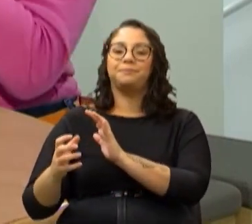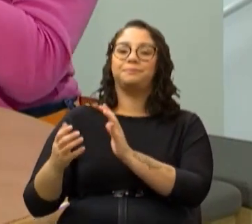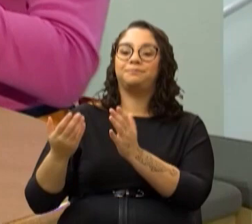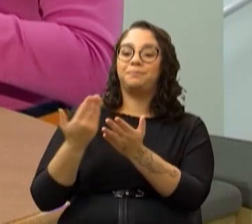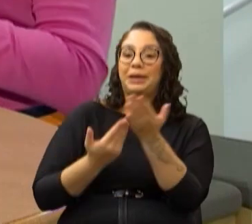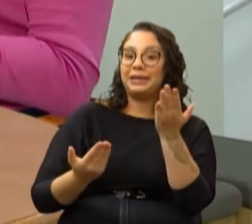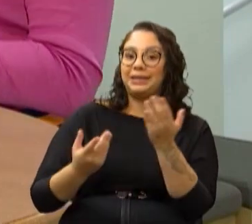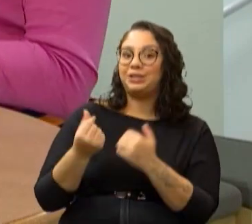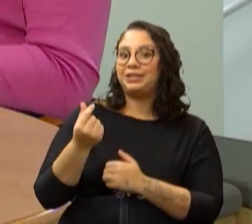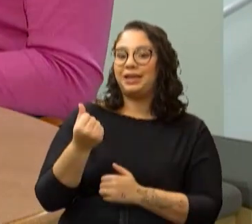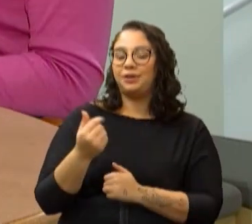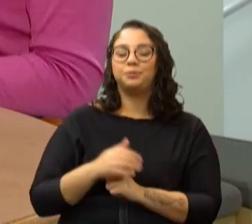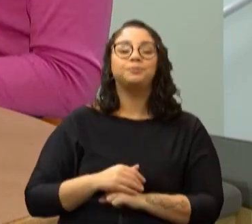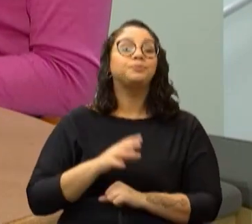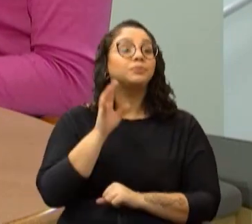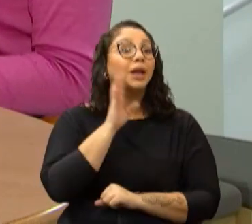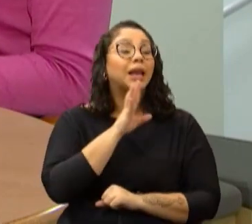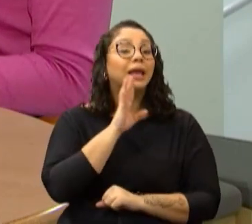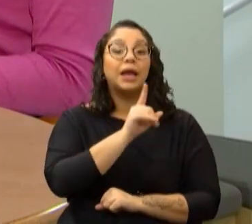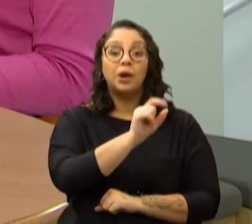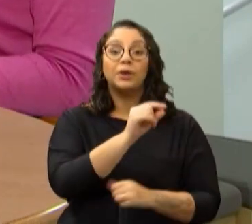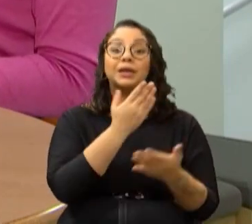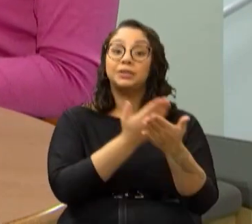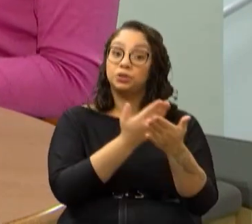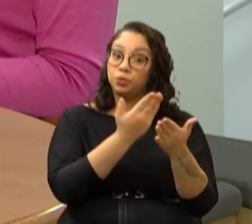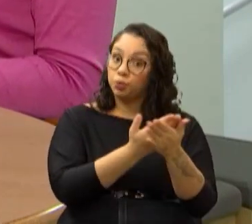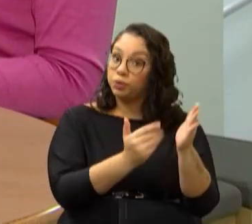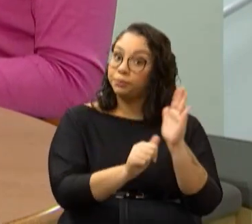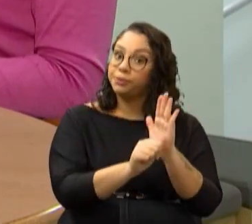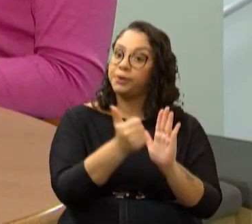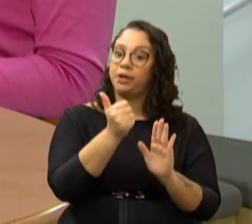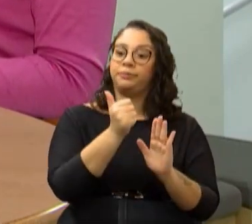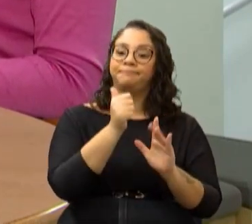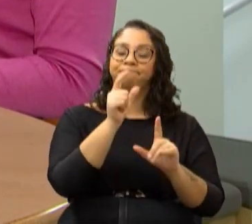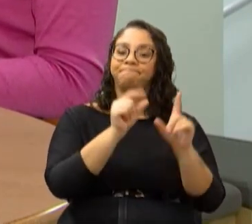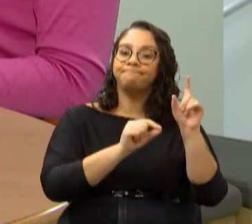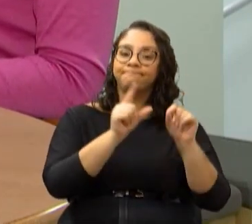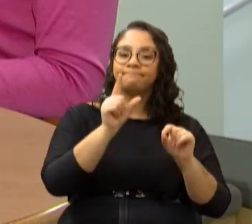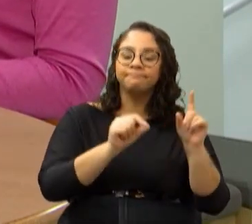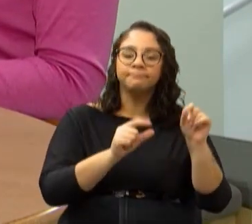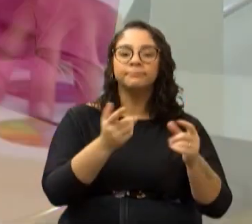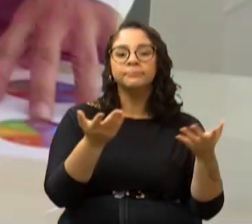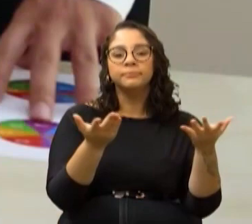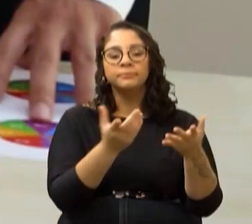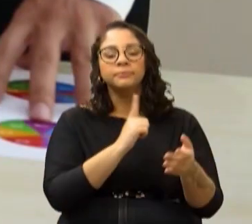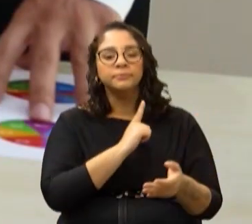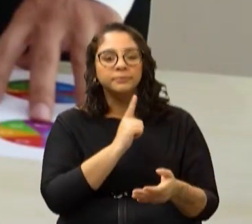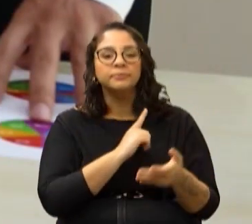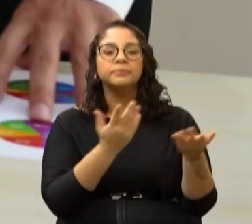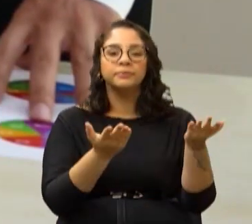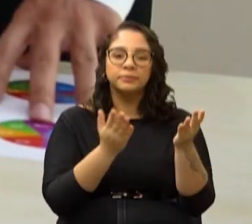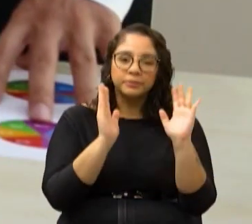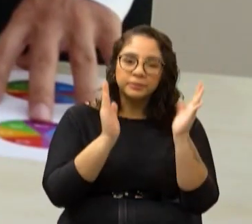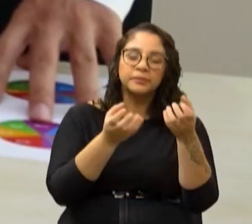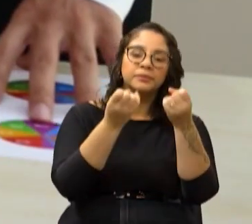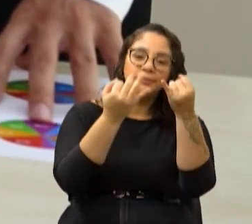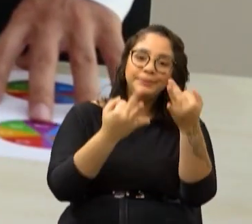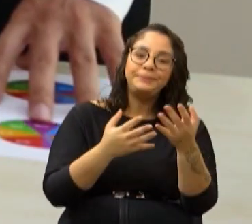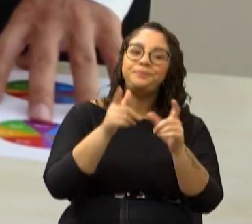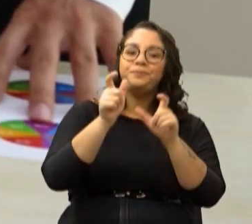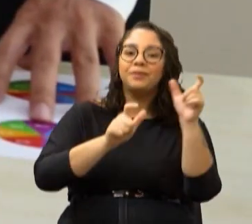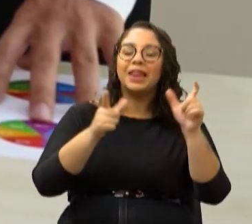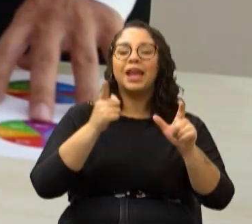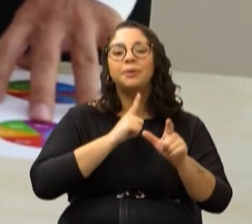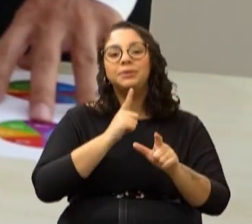vai meter o pé pelas mãos. O legal é sempre estuda primeiro, né, as opções que existem no